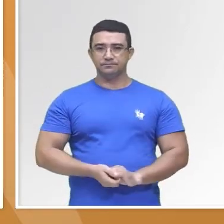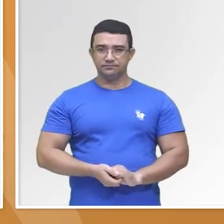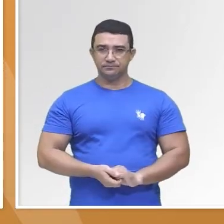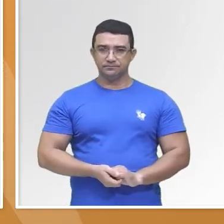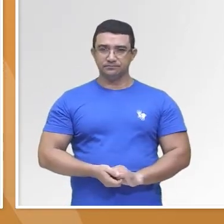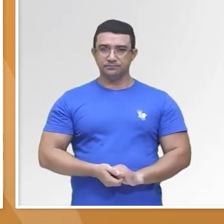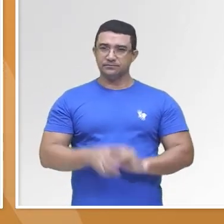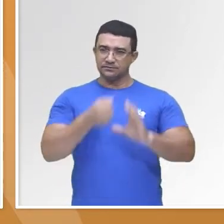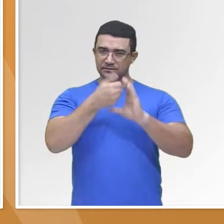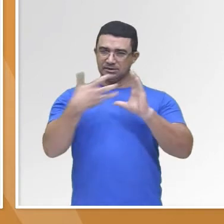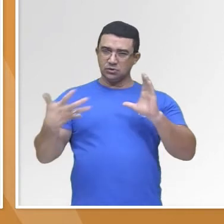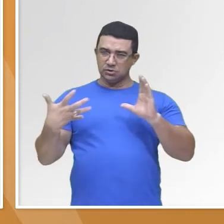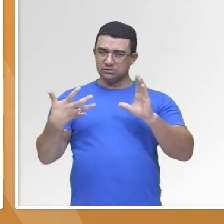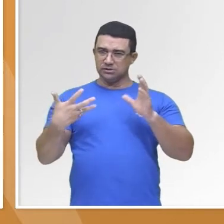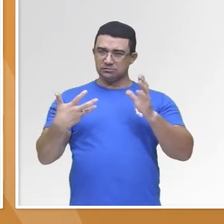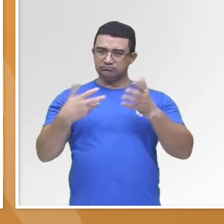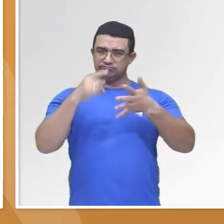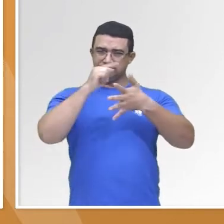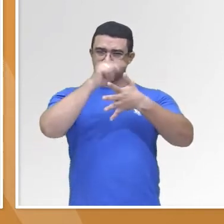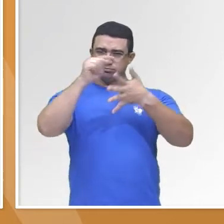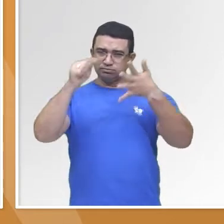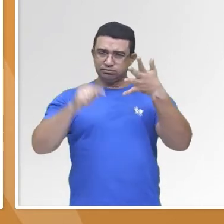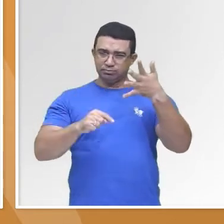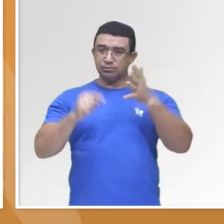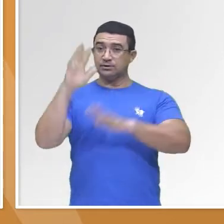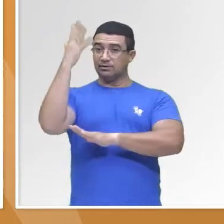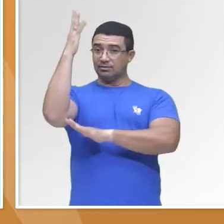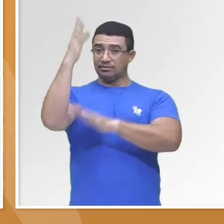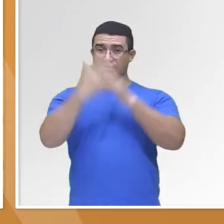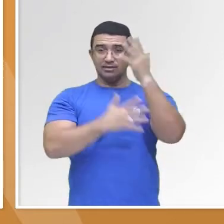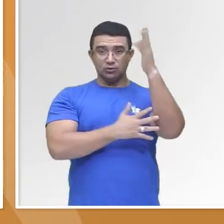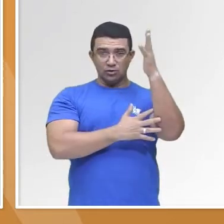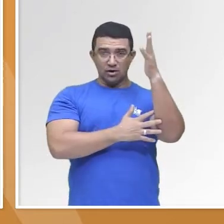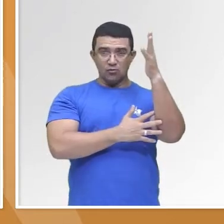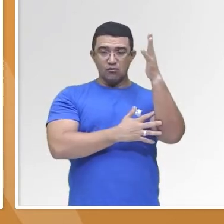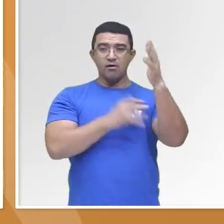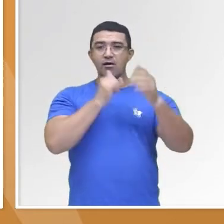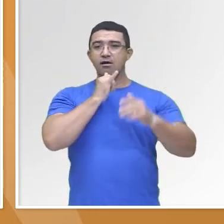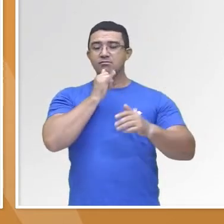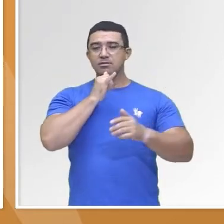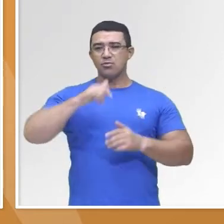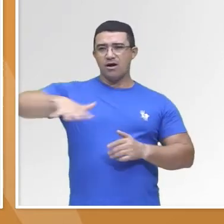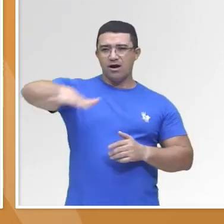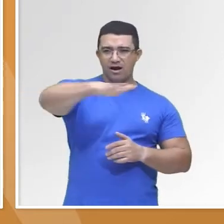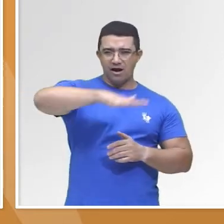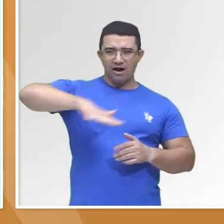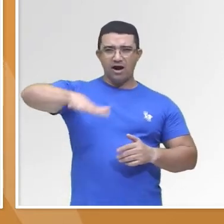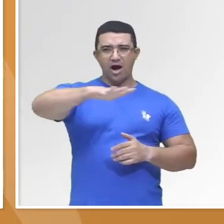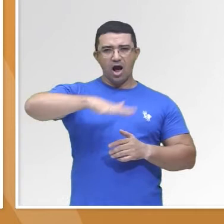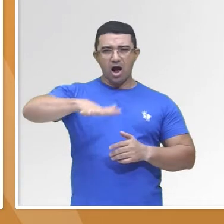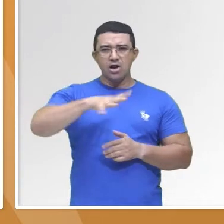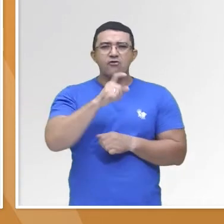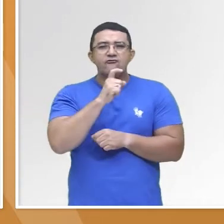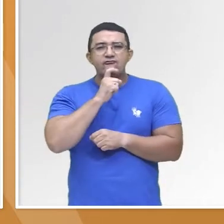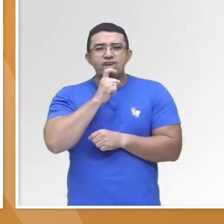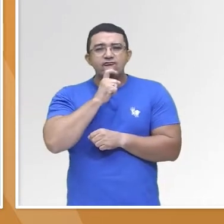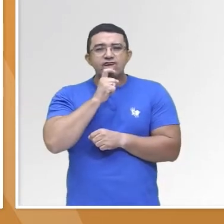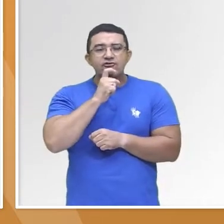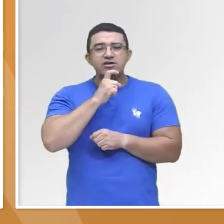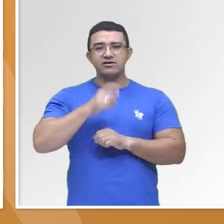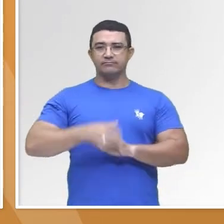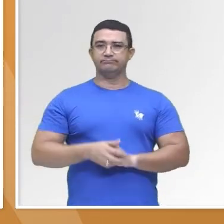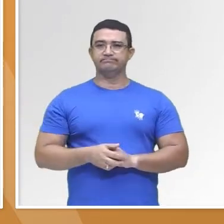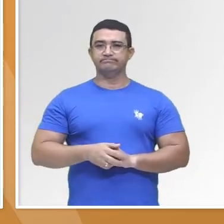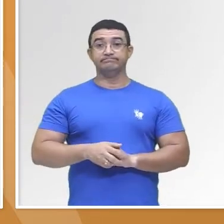fatores naturais, tá? Como, por exemplo, o caso, de áreas mais frias, tá?